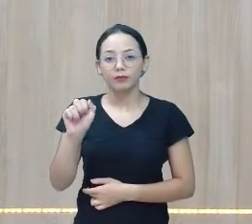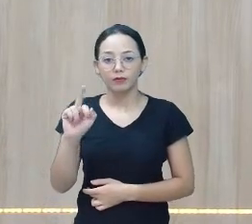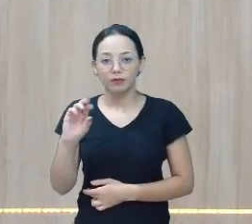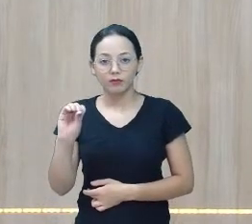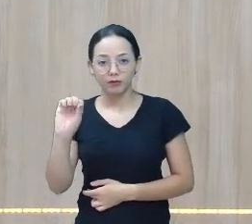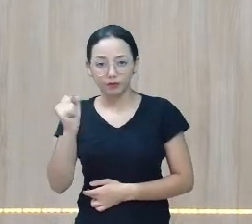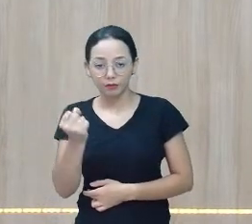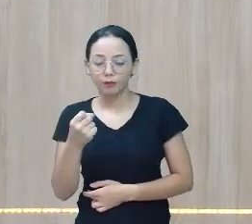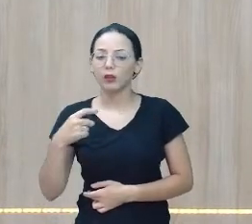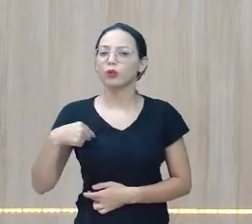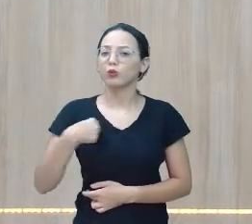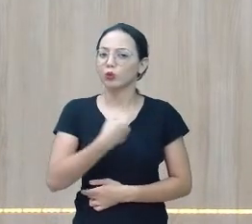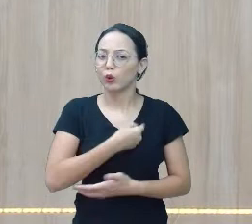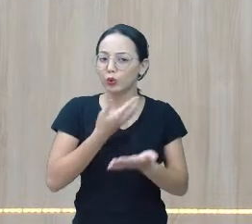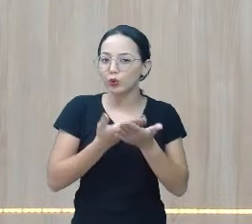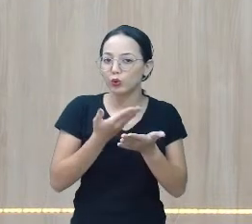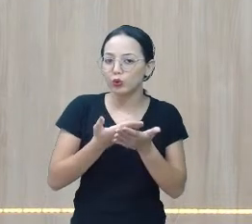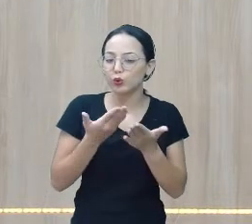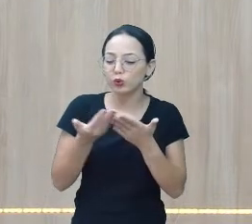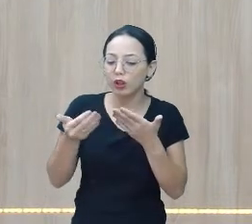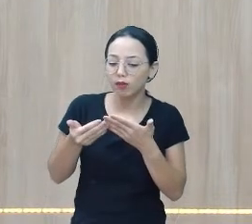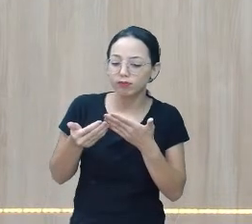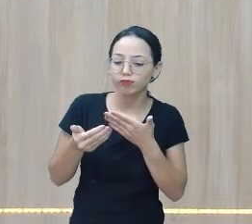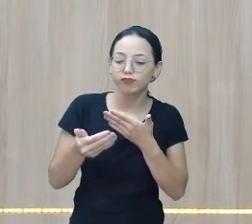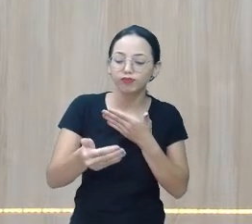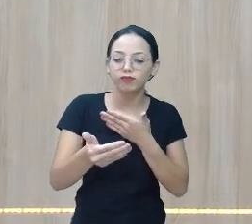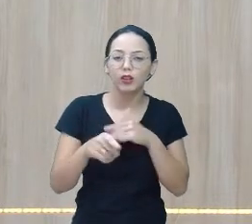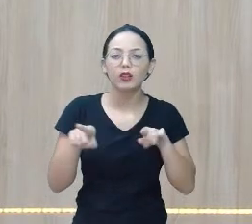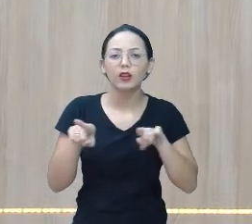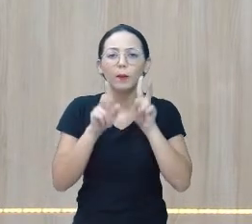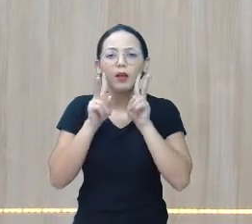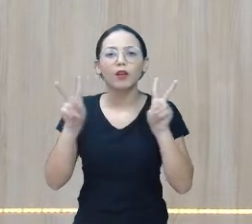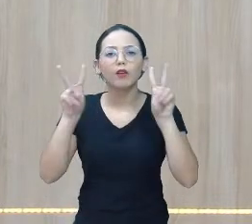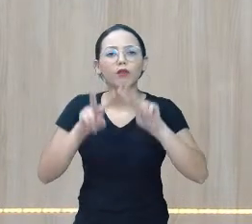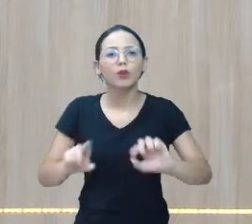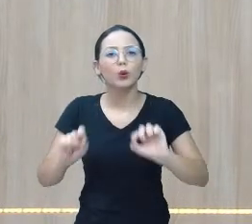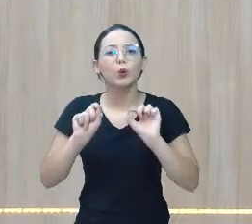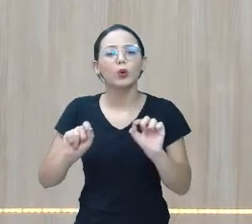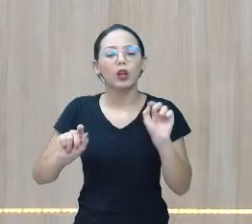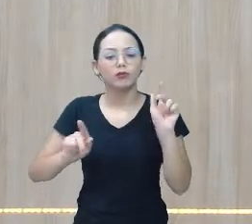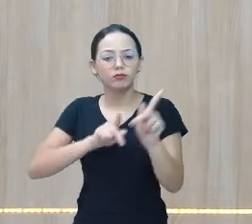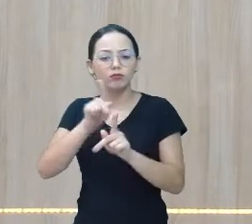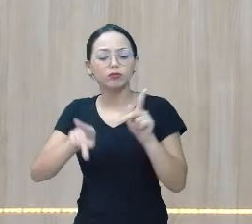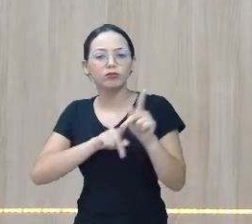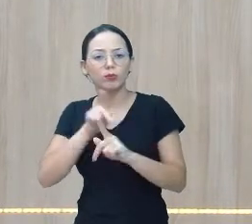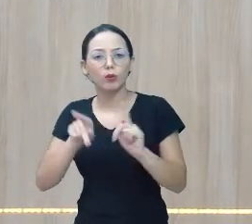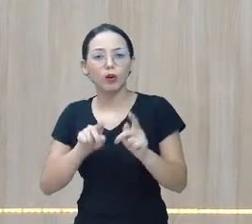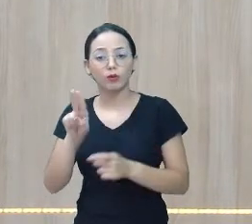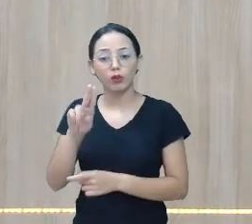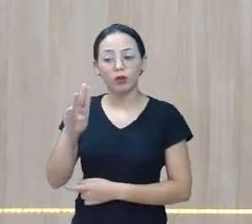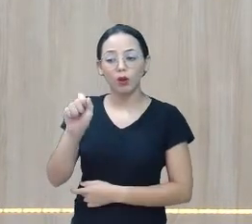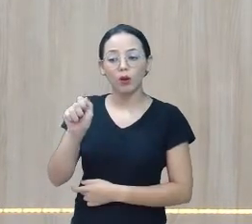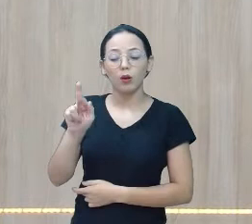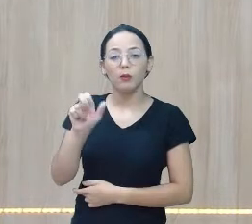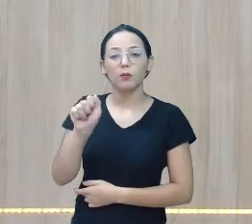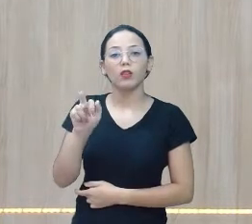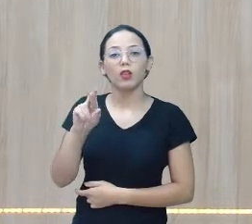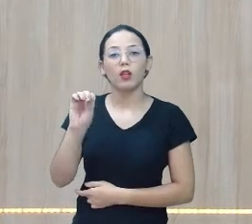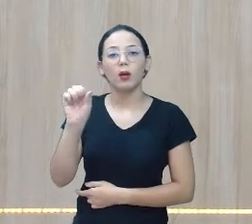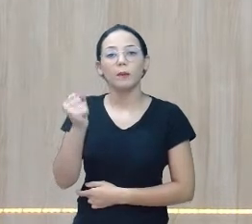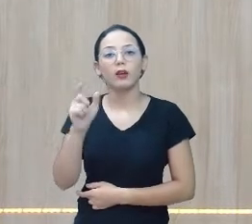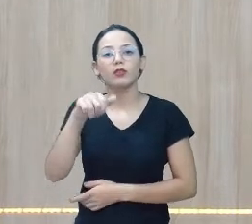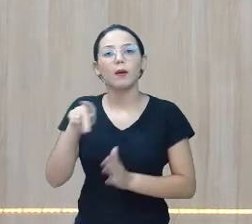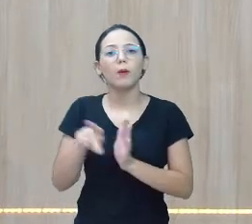gente vai estudar isso daí mais na frente e vai ver que esses povos, né, chamados de bárbaros, na realidade